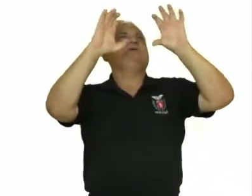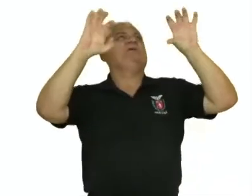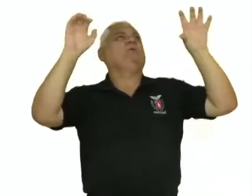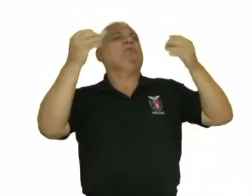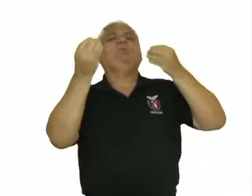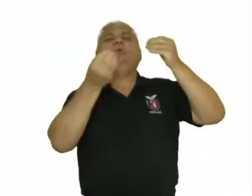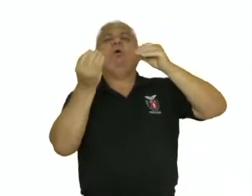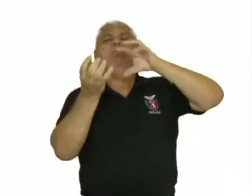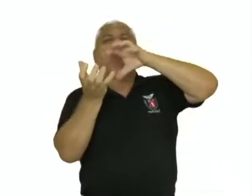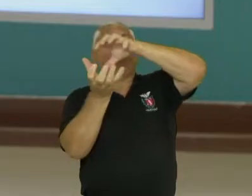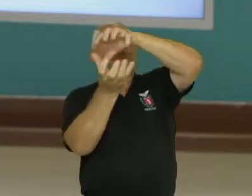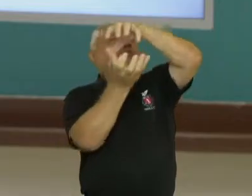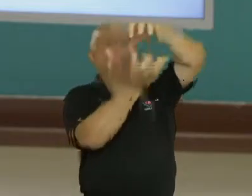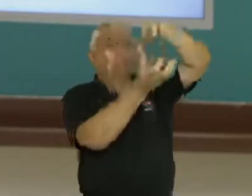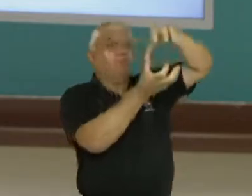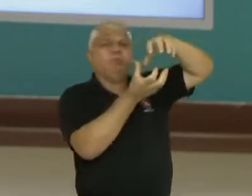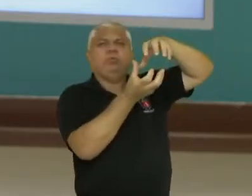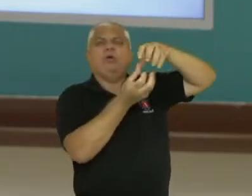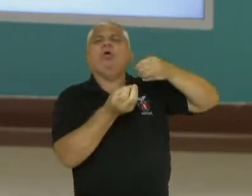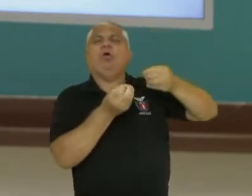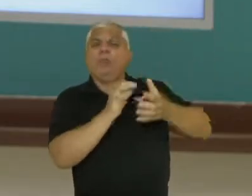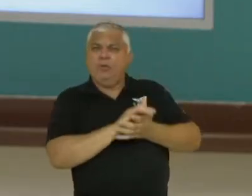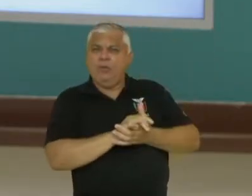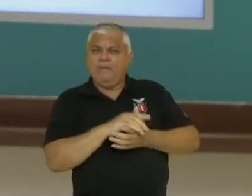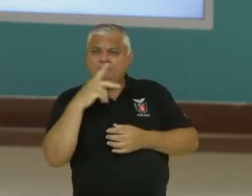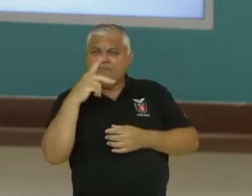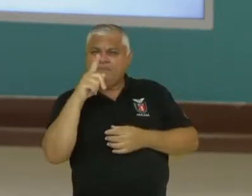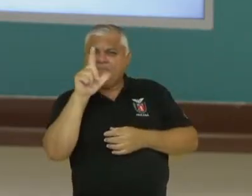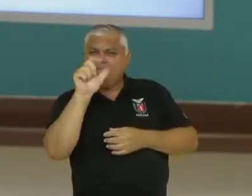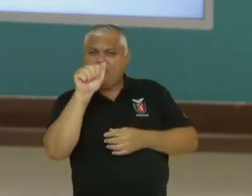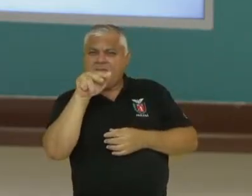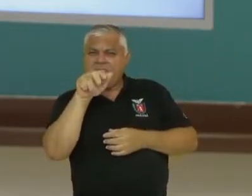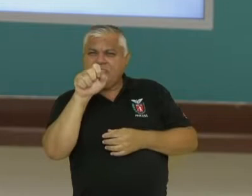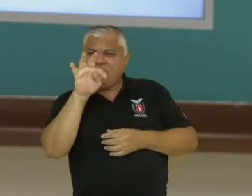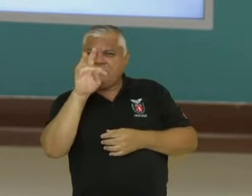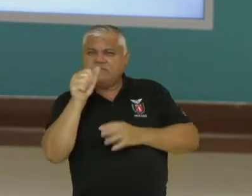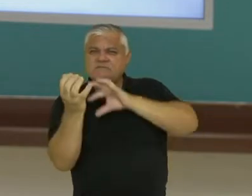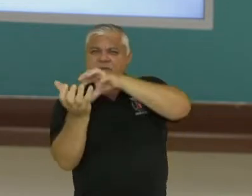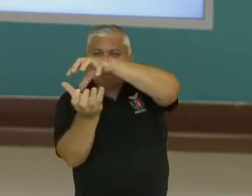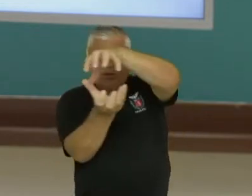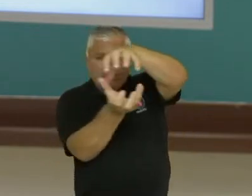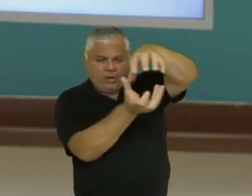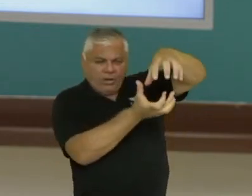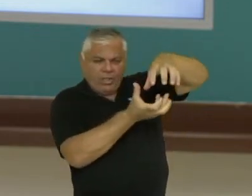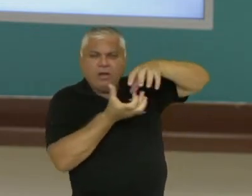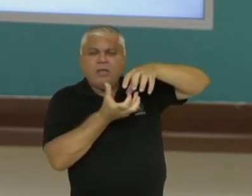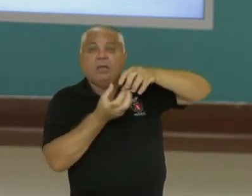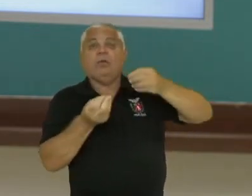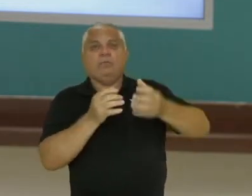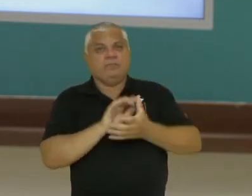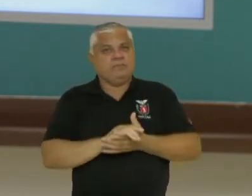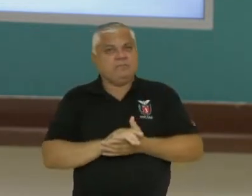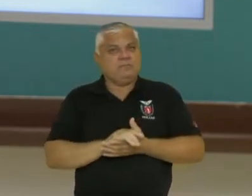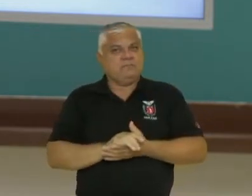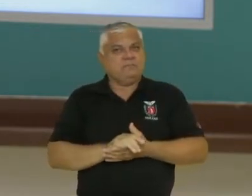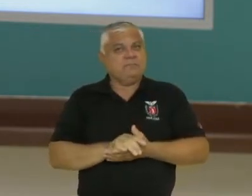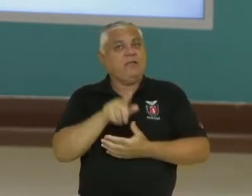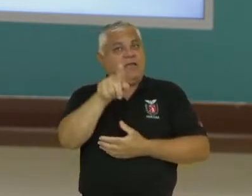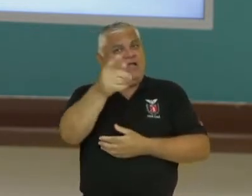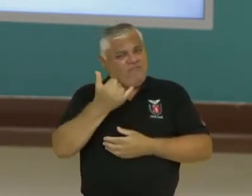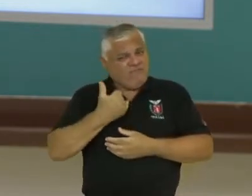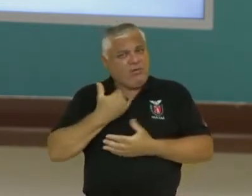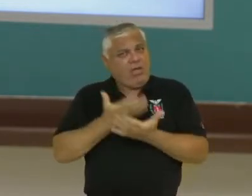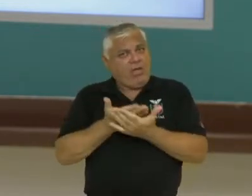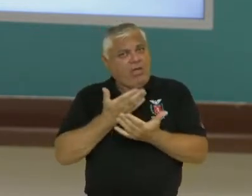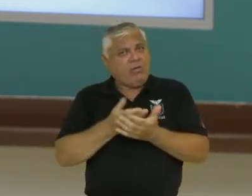surgiram? Mas Fabiano, você falou que a aula é sobre a formação da Terra.